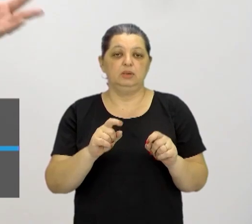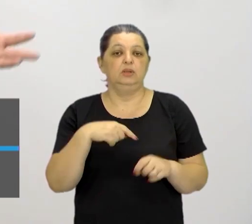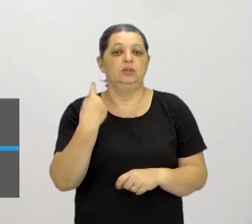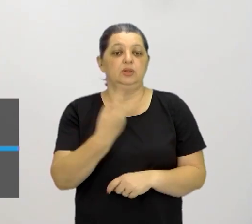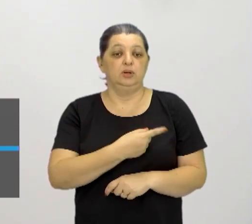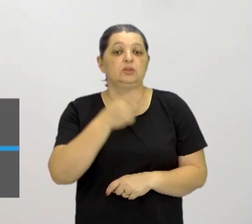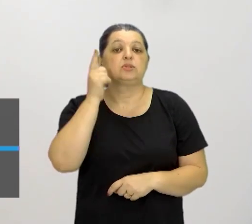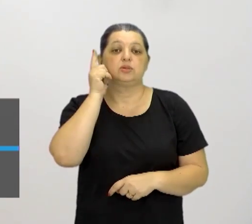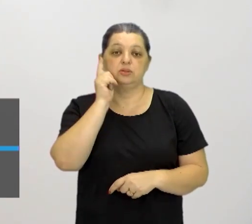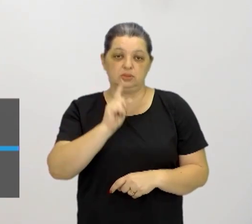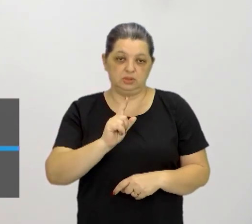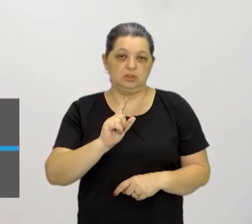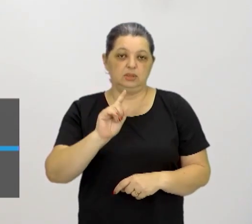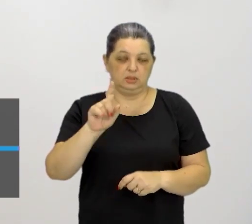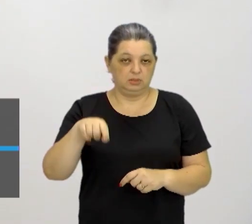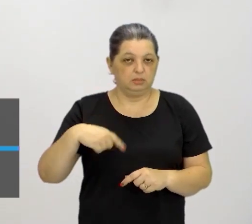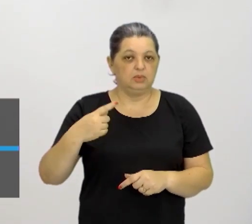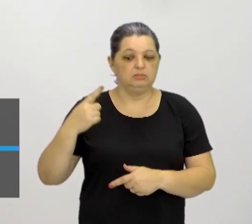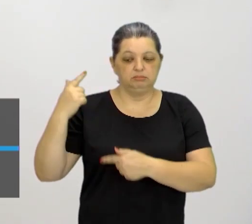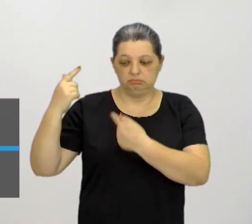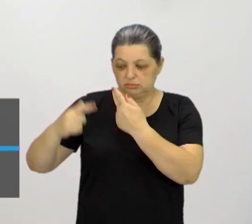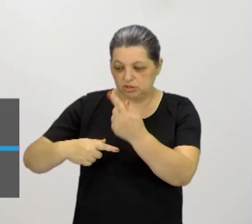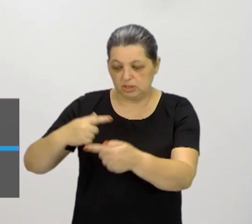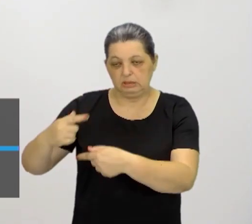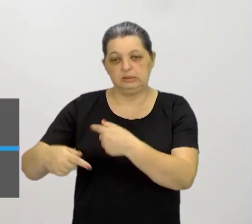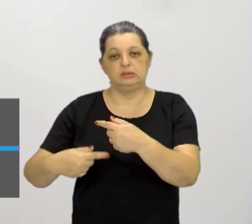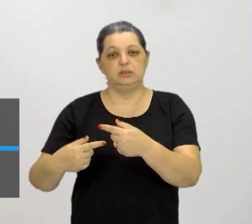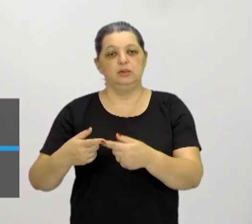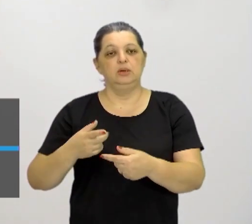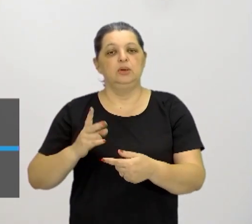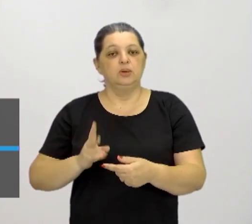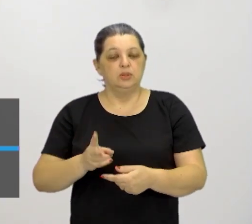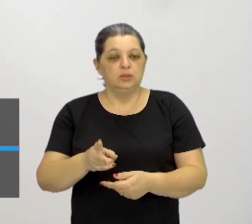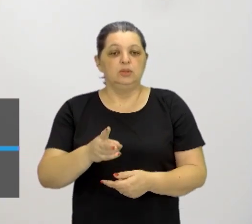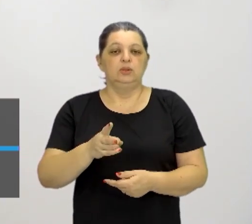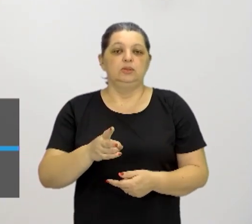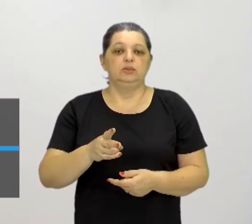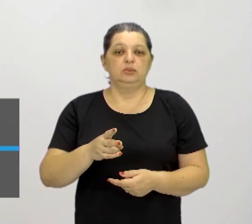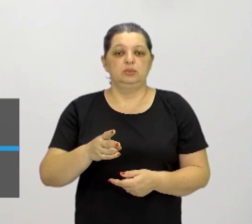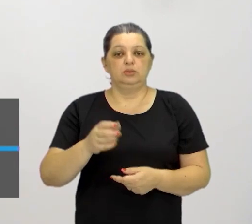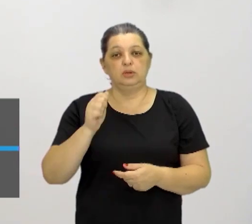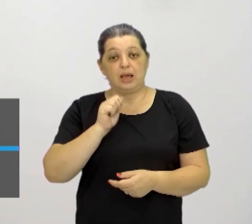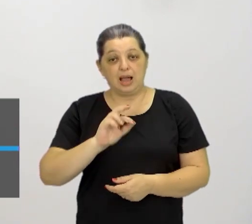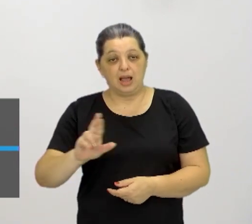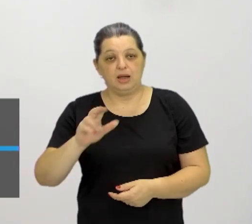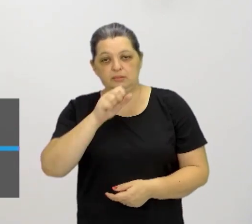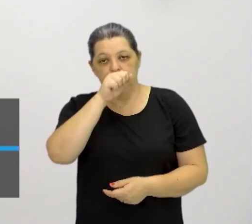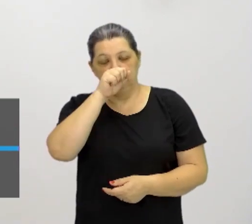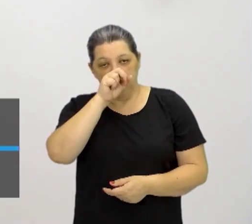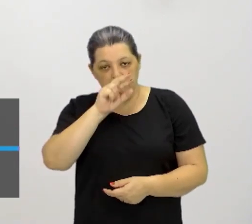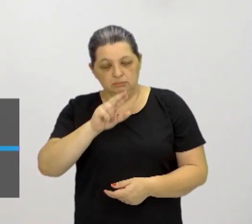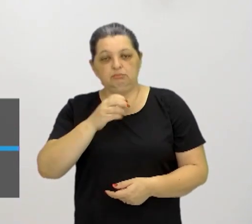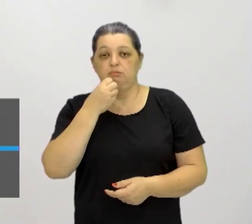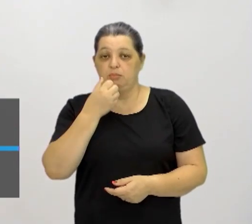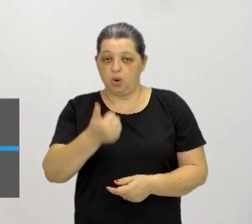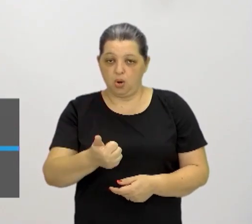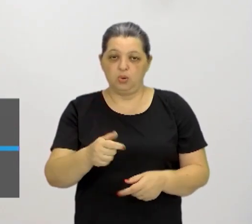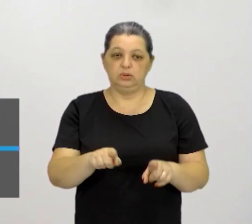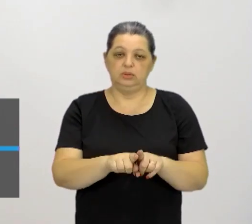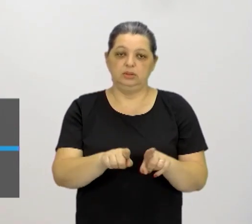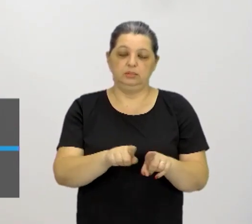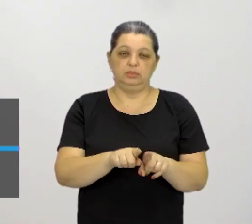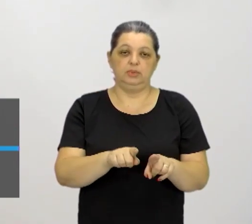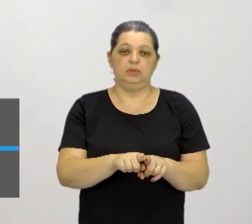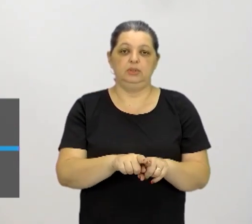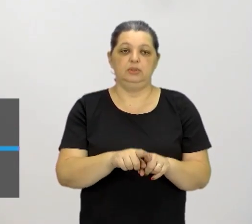consiga passar aí para as próximas gerações um mundo que tenha pelo menos água e um ar respirável. Bom, professores, esse